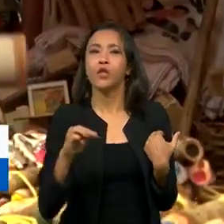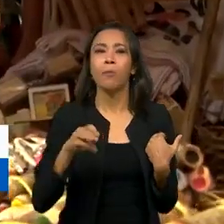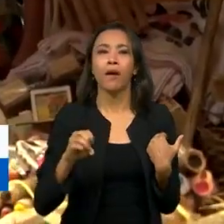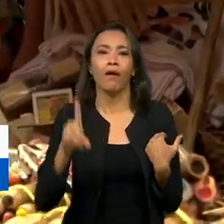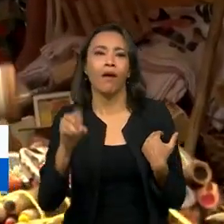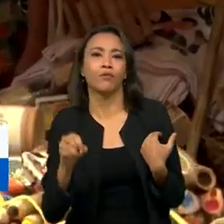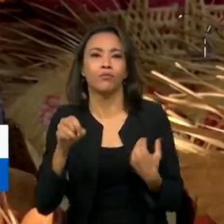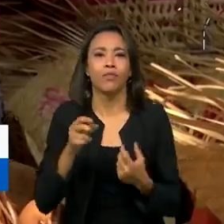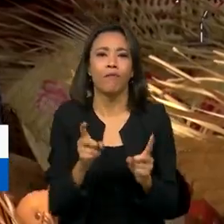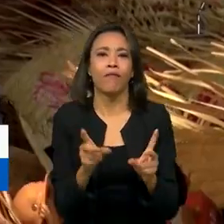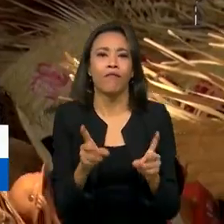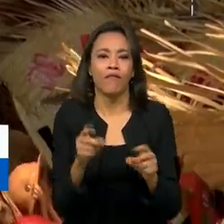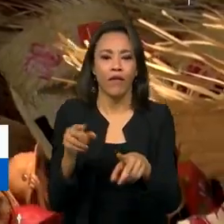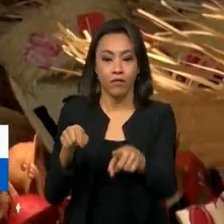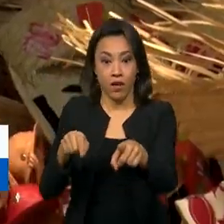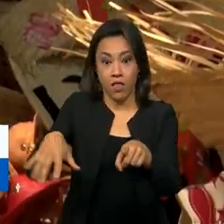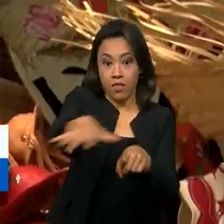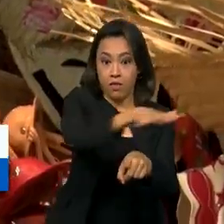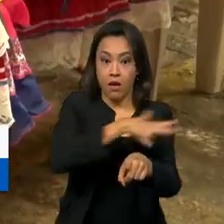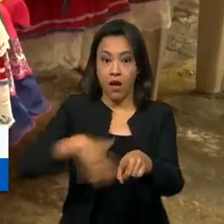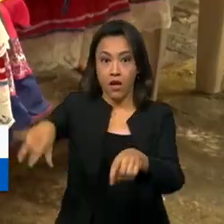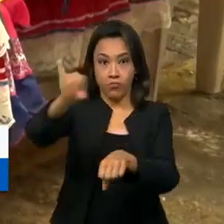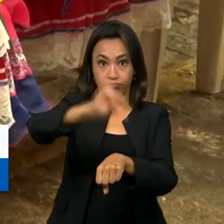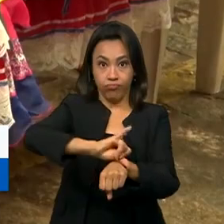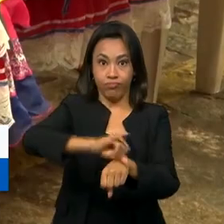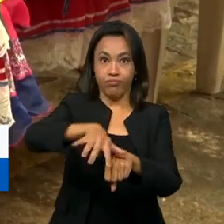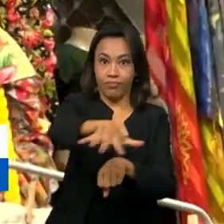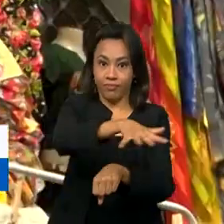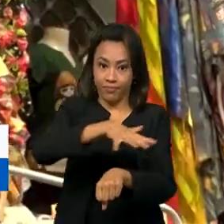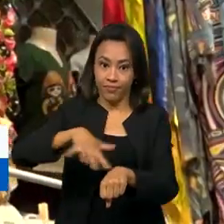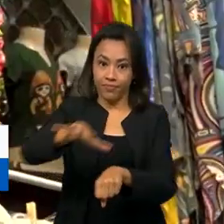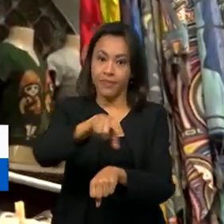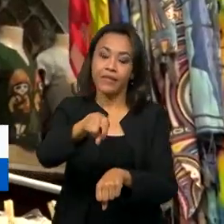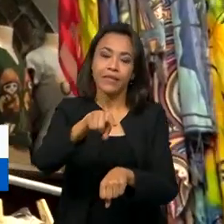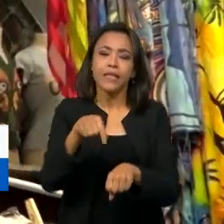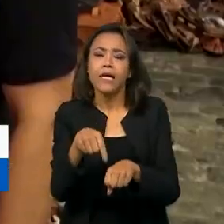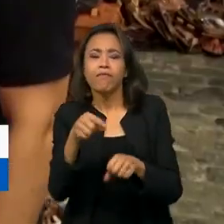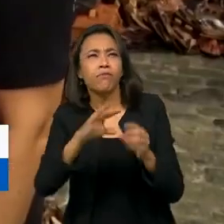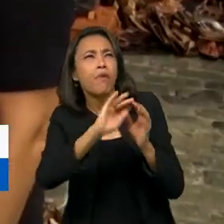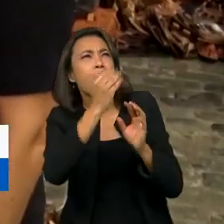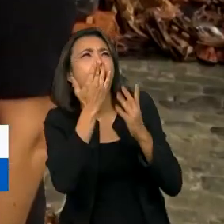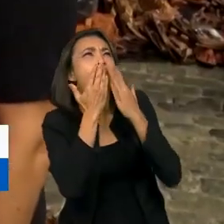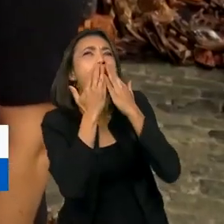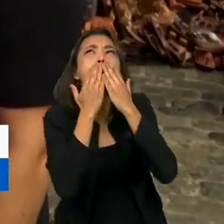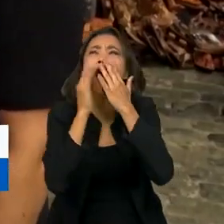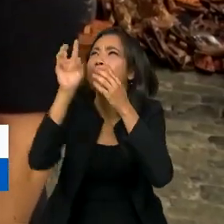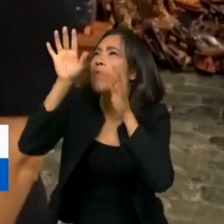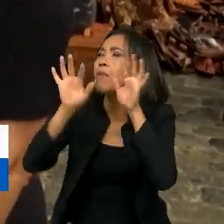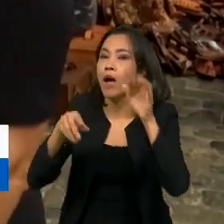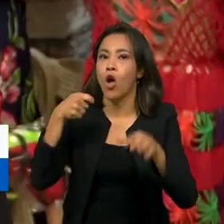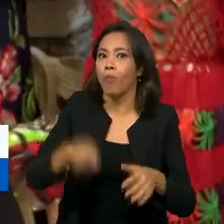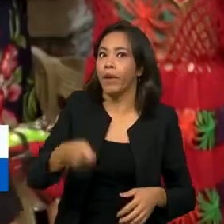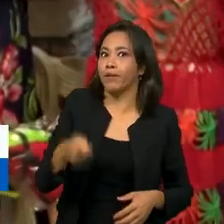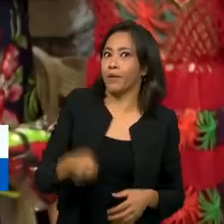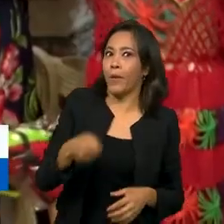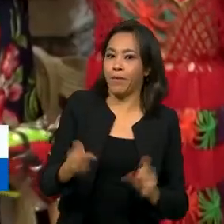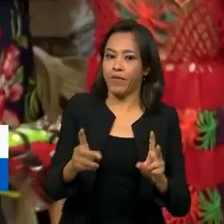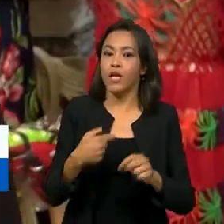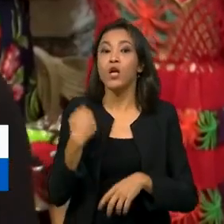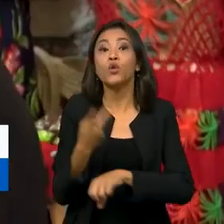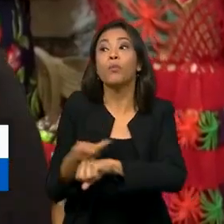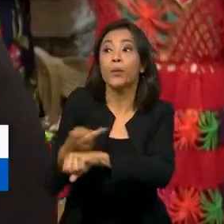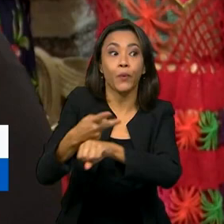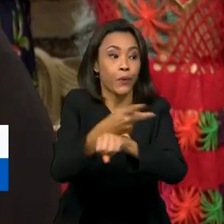Ferraz, localizado no centro de Aracaju. Por aqui, os artigos juninos são praticamente obrigatórios. Estou aqui procurando